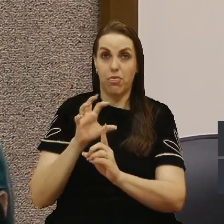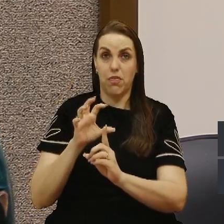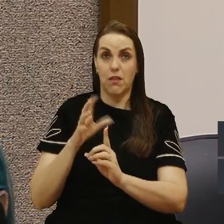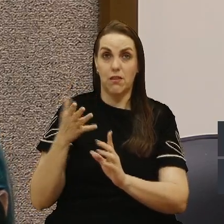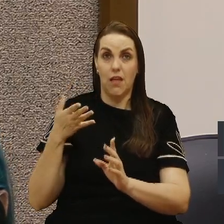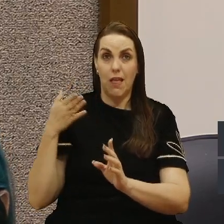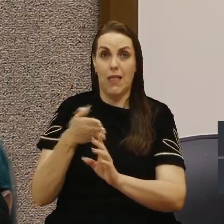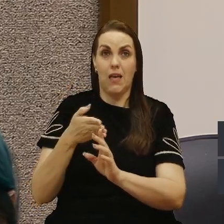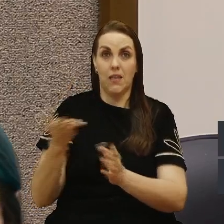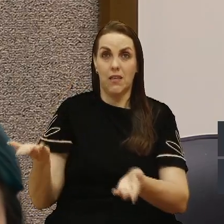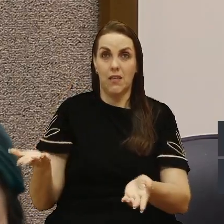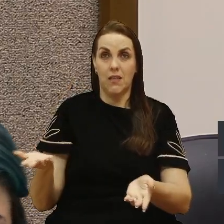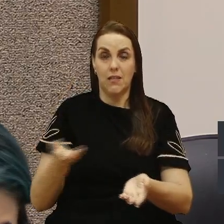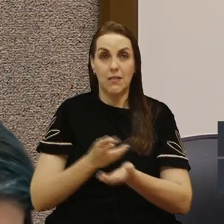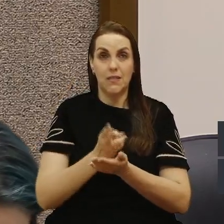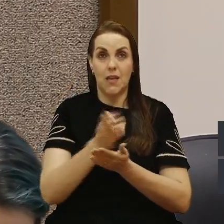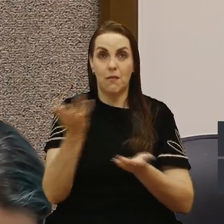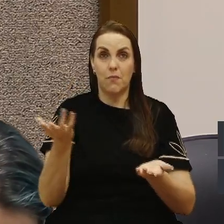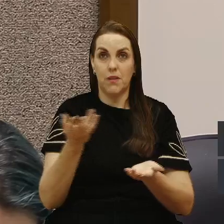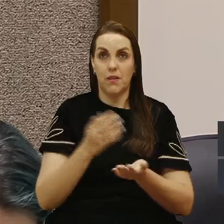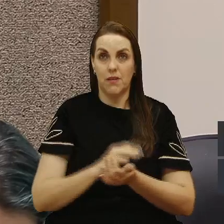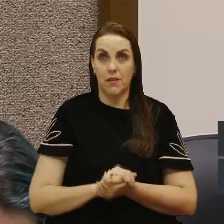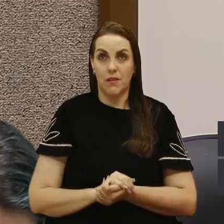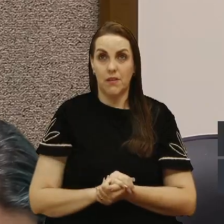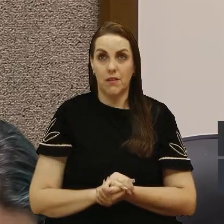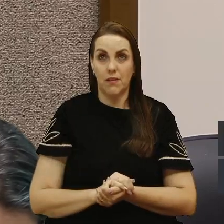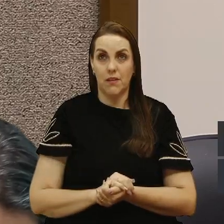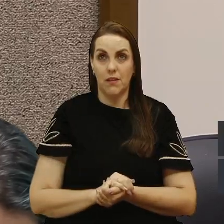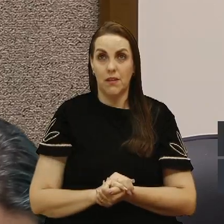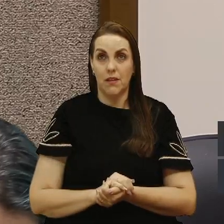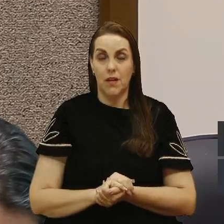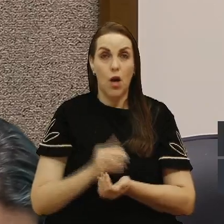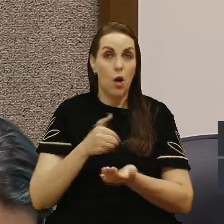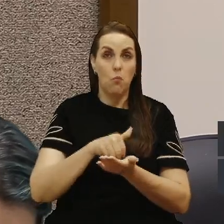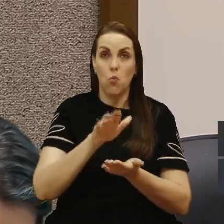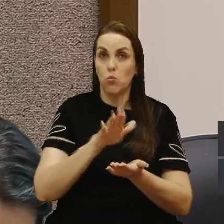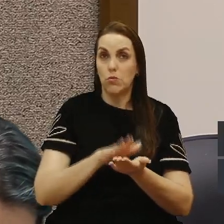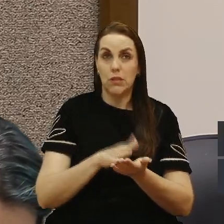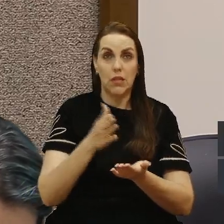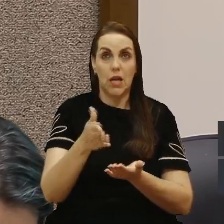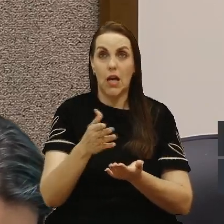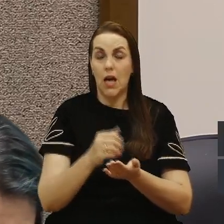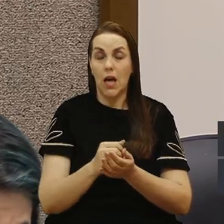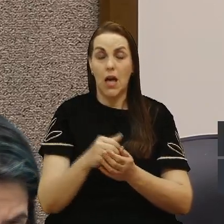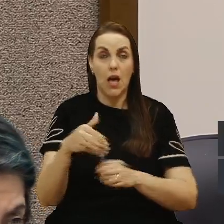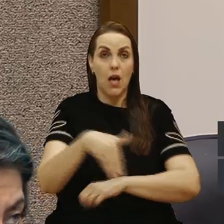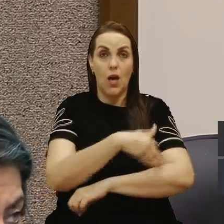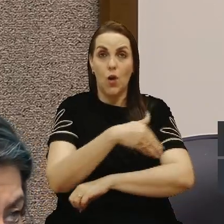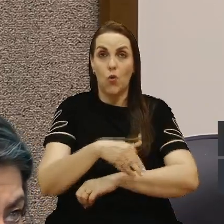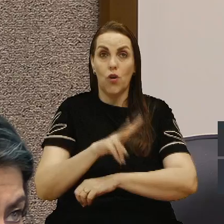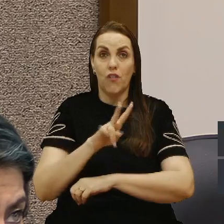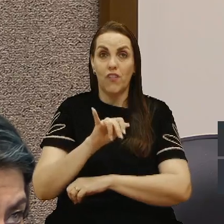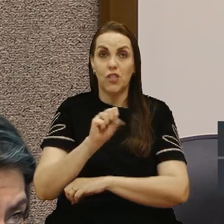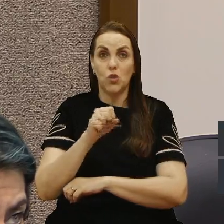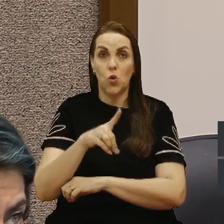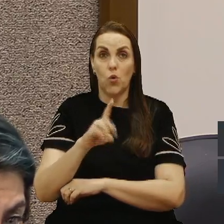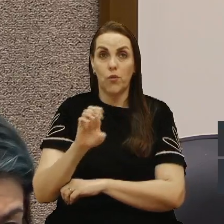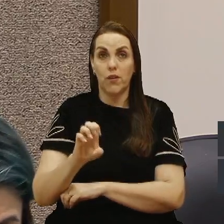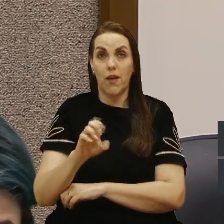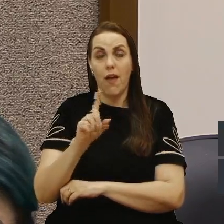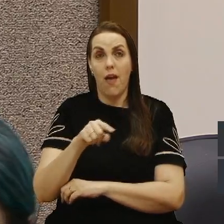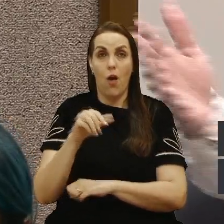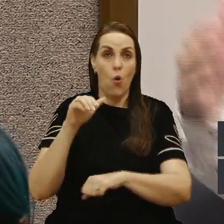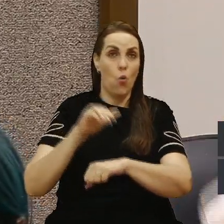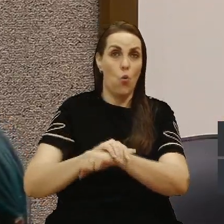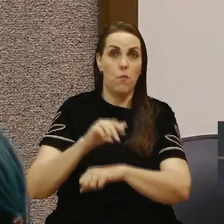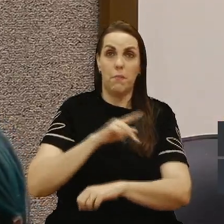Um ataque delineado. Ah, não multaram alguém na Visconde de Pelotas, vereador Ramon, a culpa é do presidente